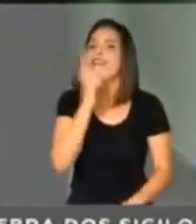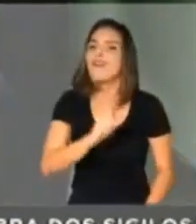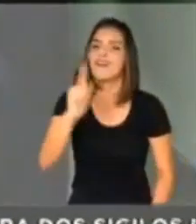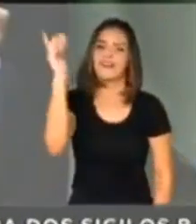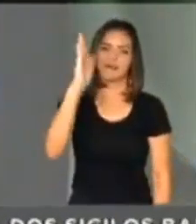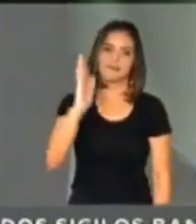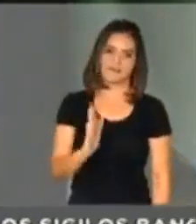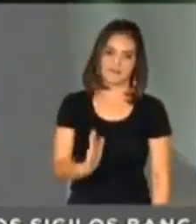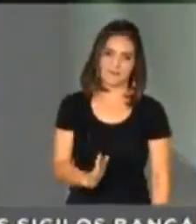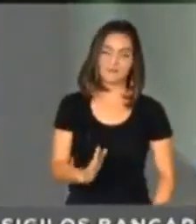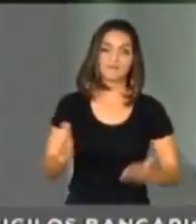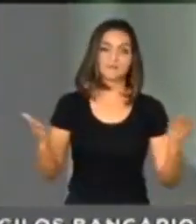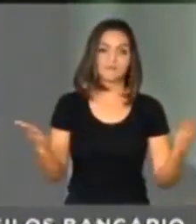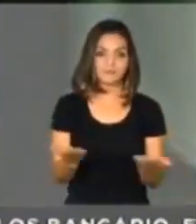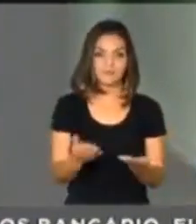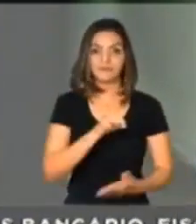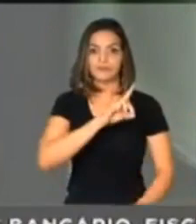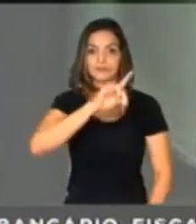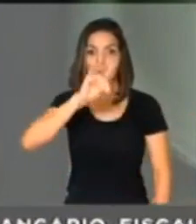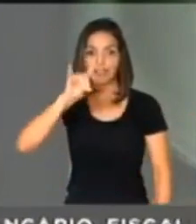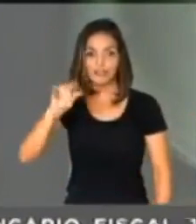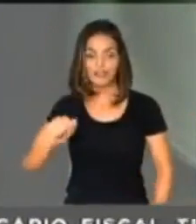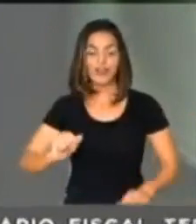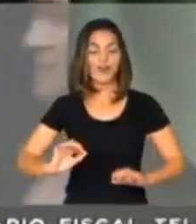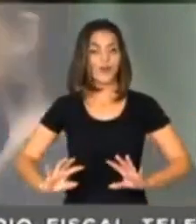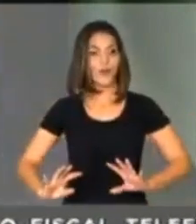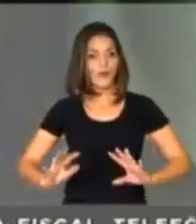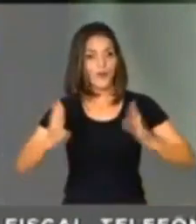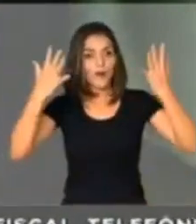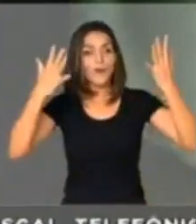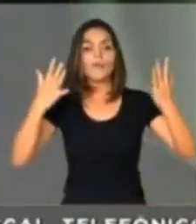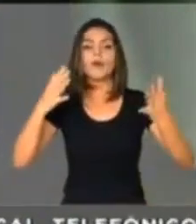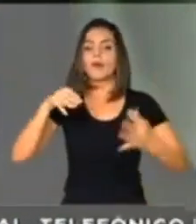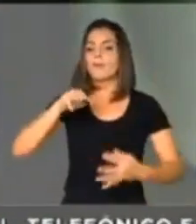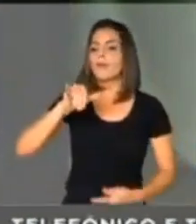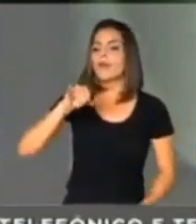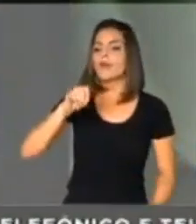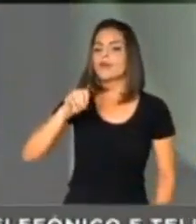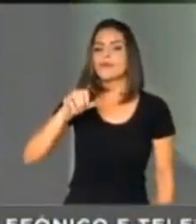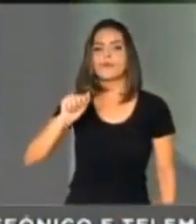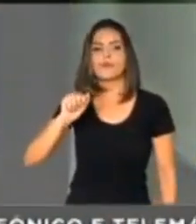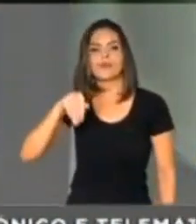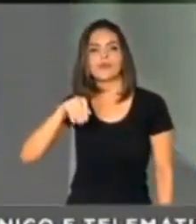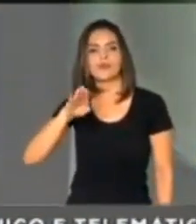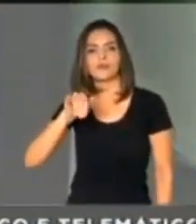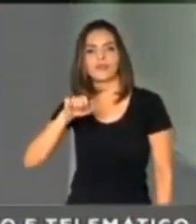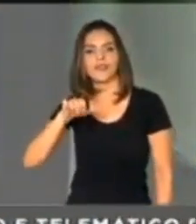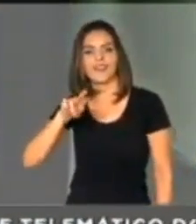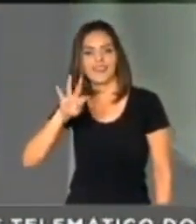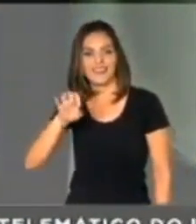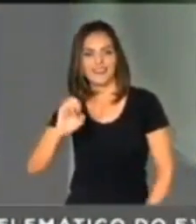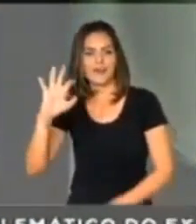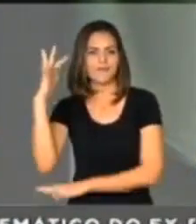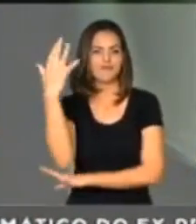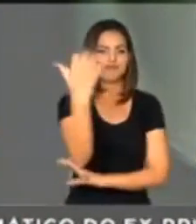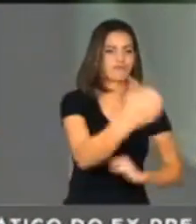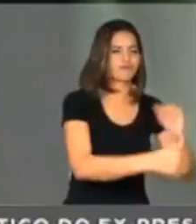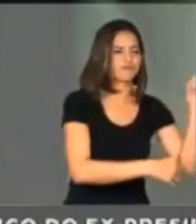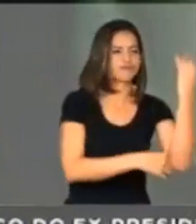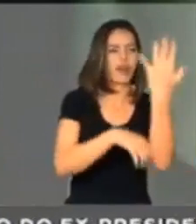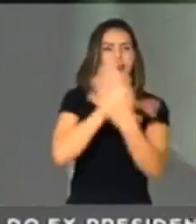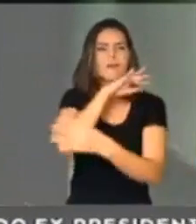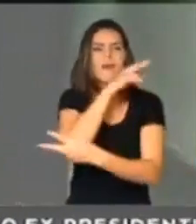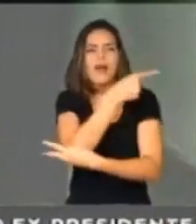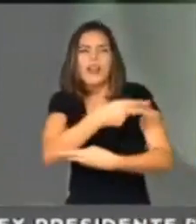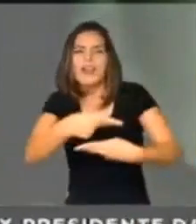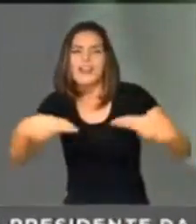Brasil porque hoje, no Dia do Meio Ambiente, é importantíssimo debatermos essas questões, assim como a